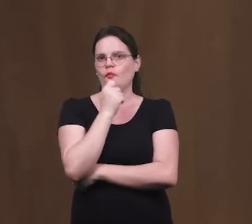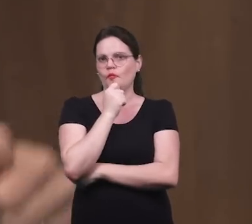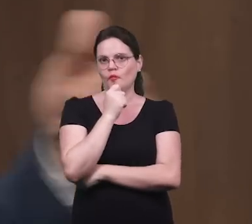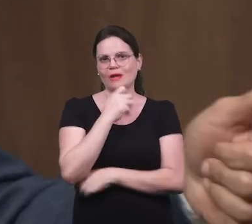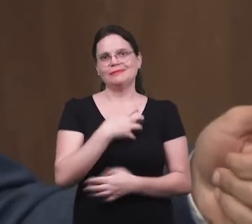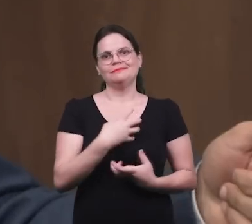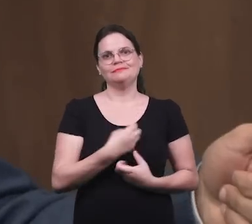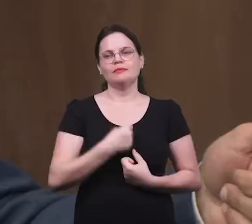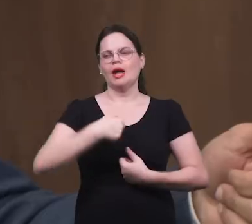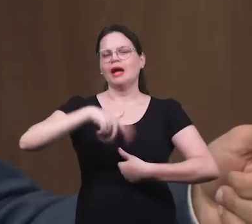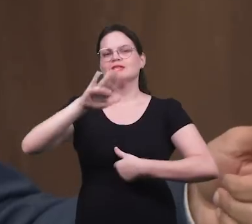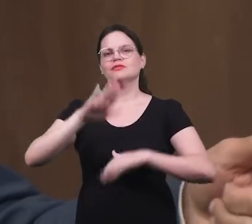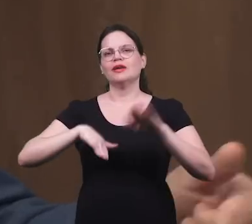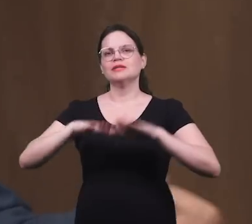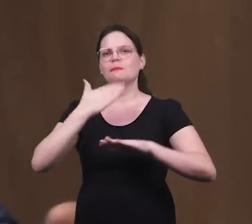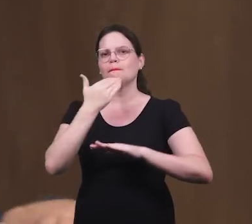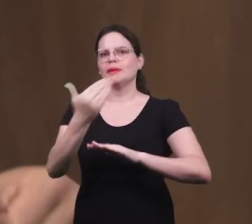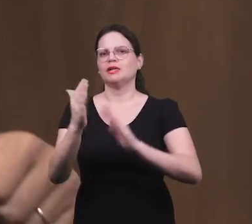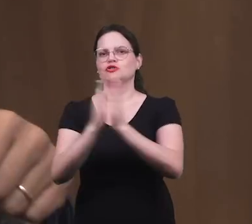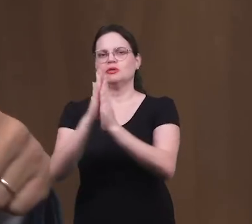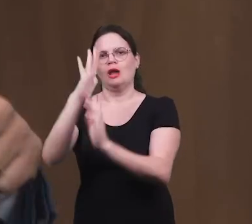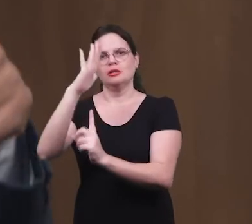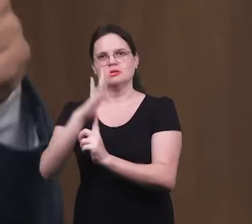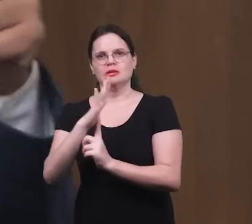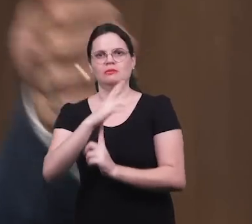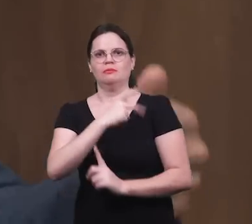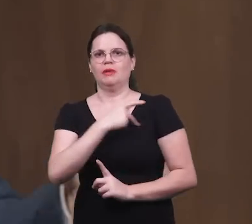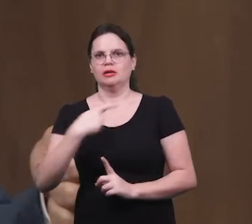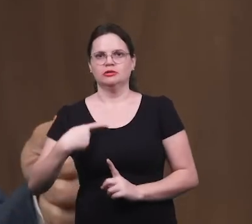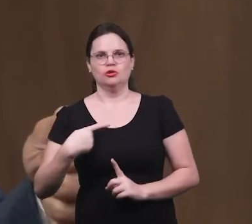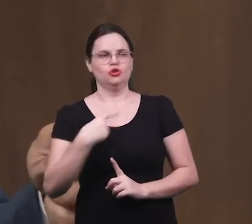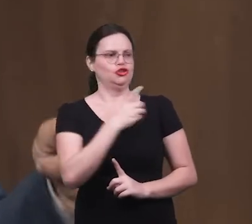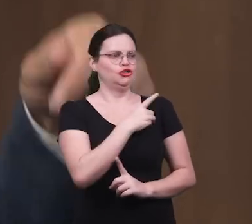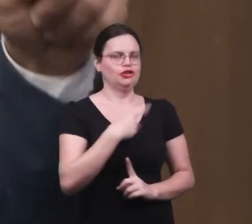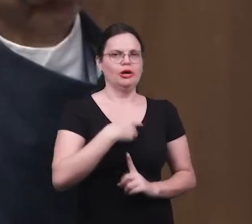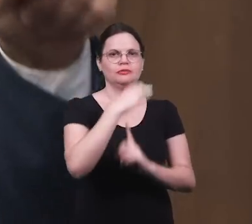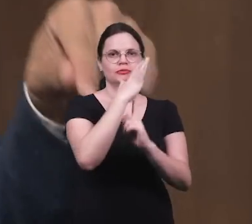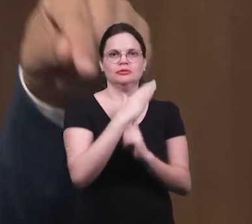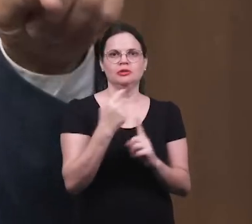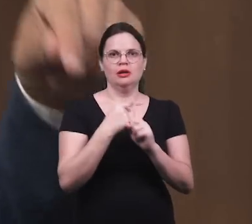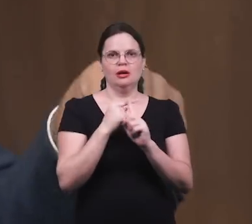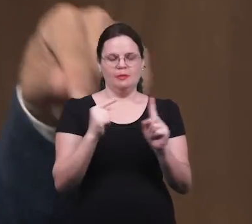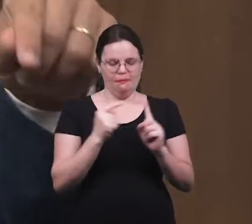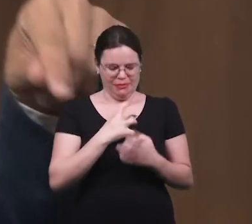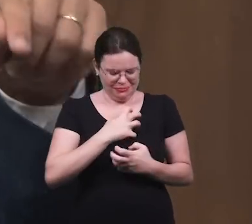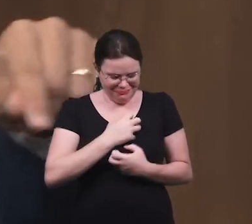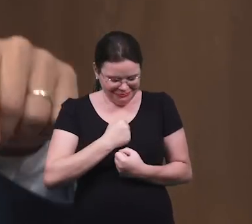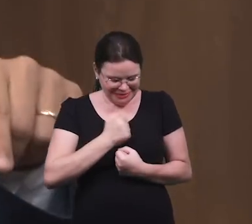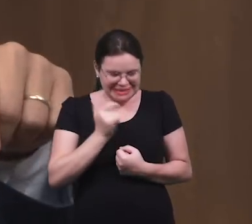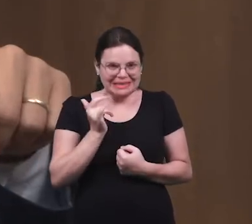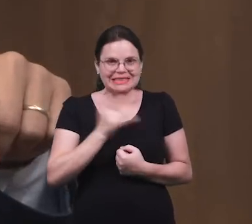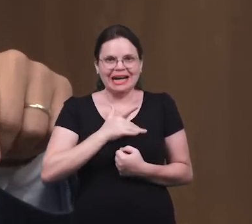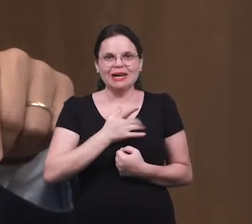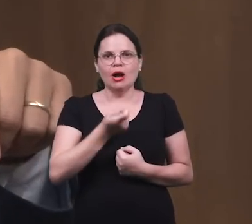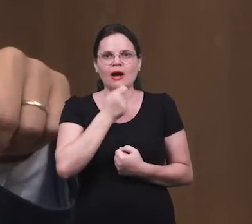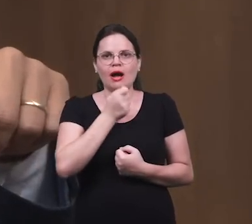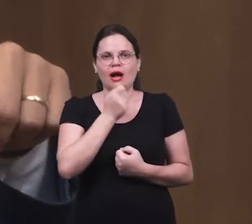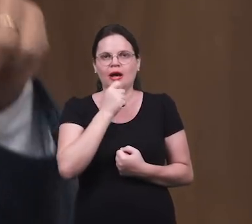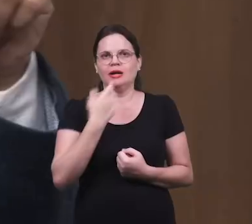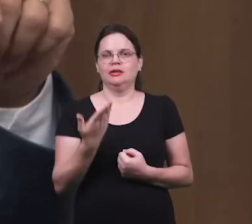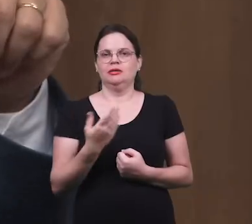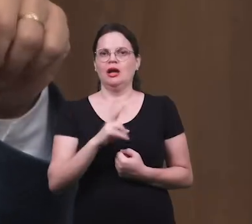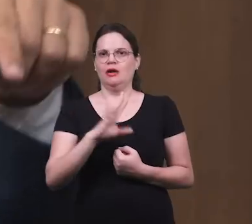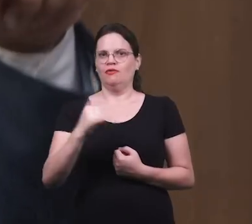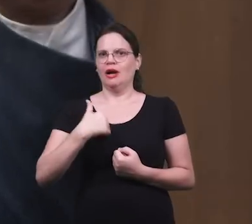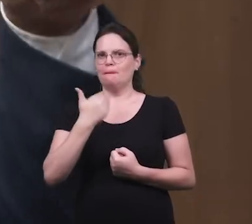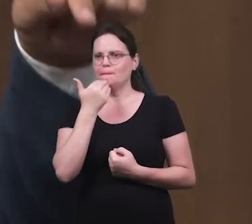às vezes pede oração para o pastor, pede oração para o diácono, pede oração para o grupo, mas esse ponto não está sendo tratado. Então vai